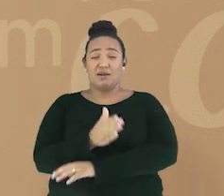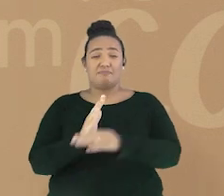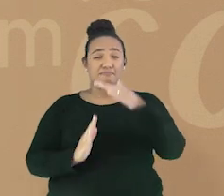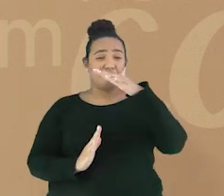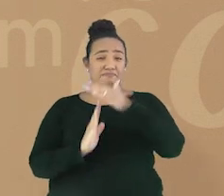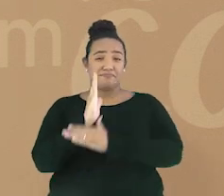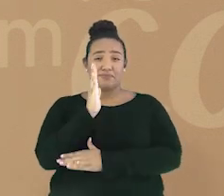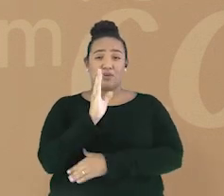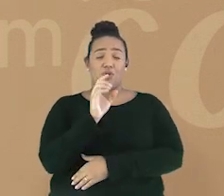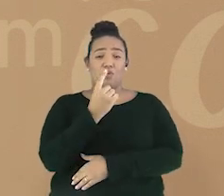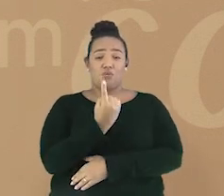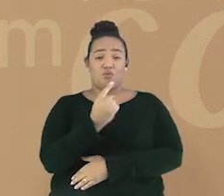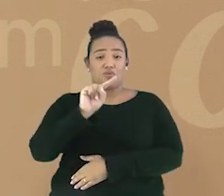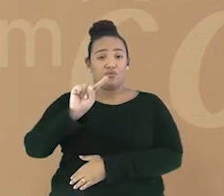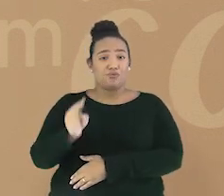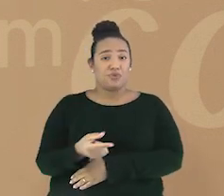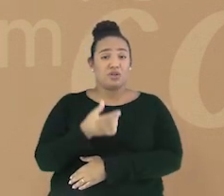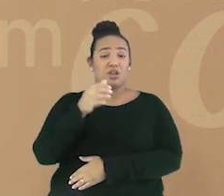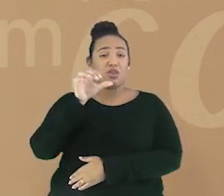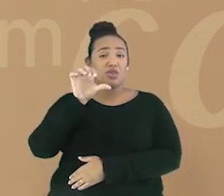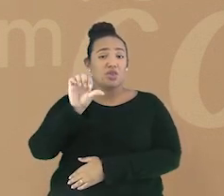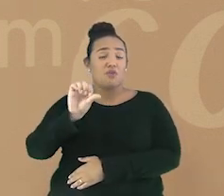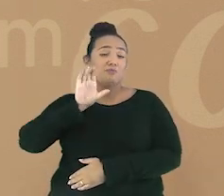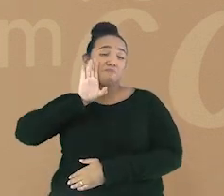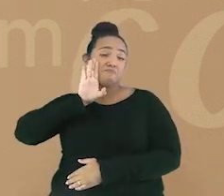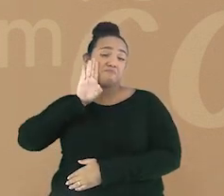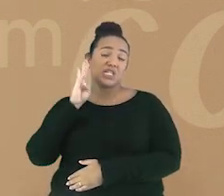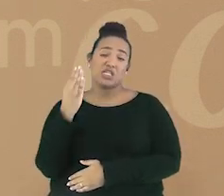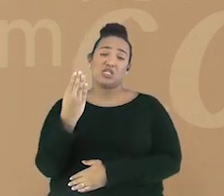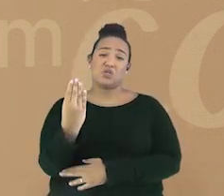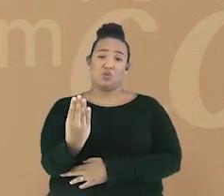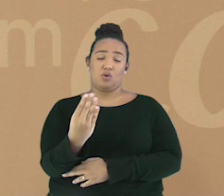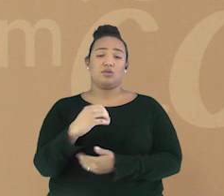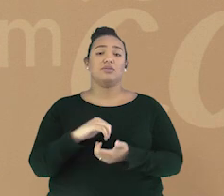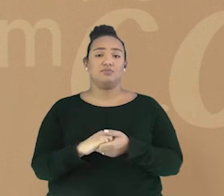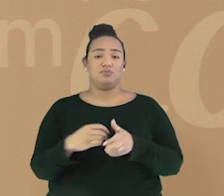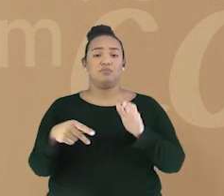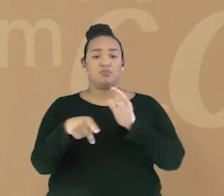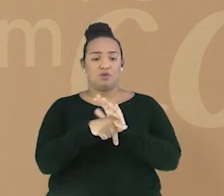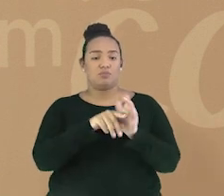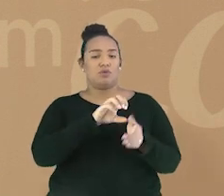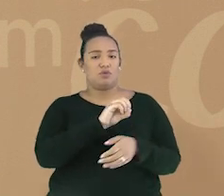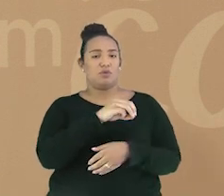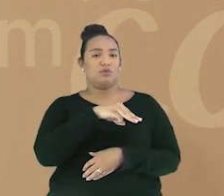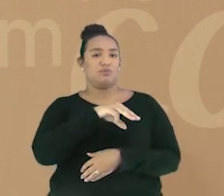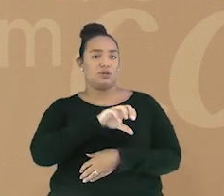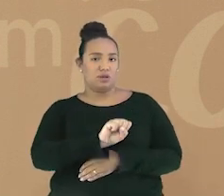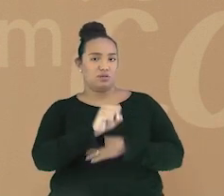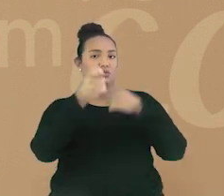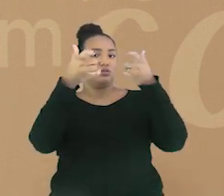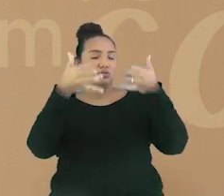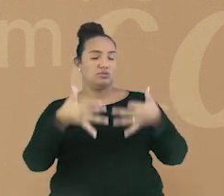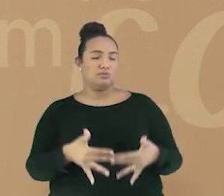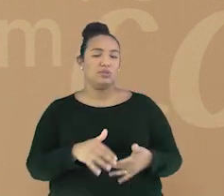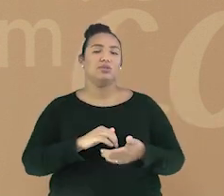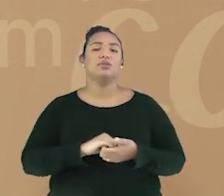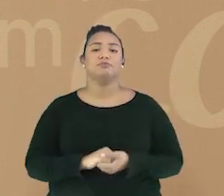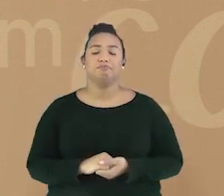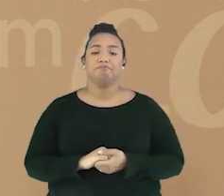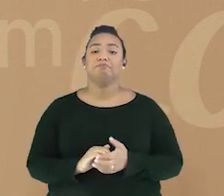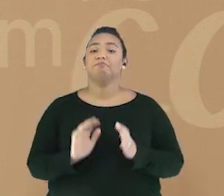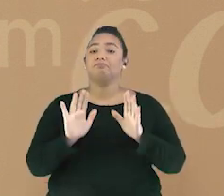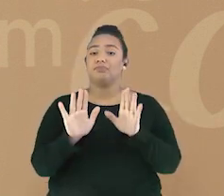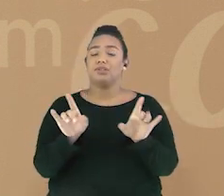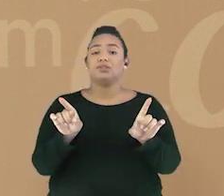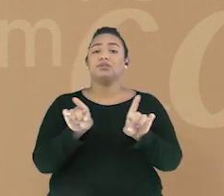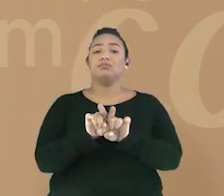a Organização Mundial da Saúde. Mas o que também tem preocupado pais e mães é a quantidade de crianças